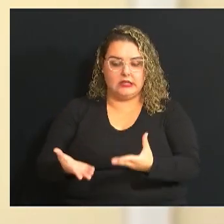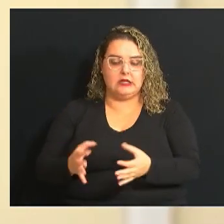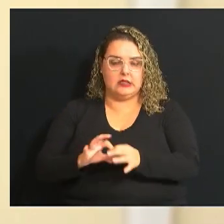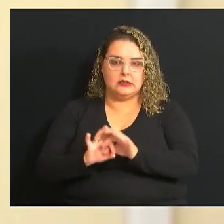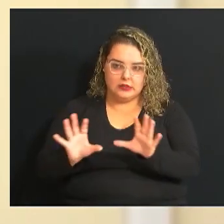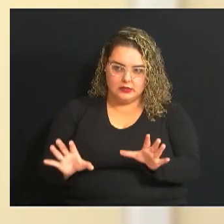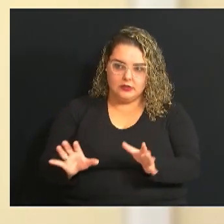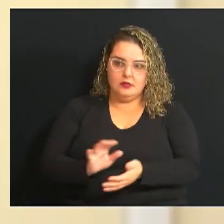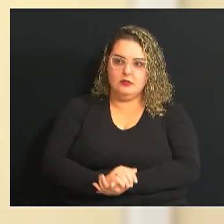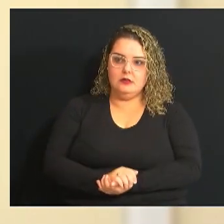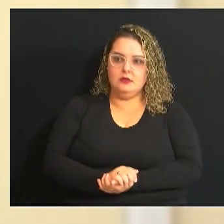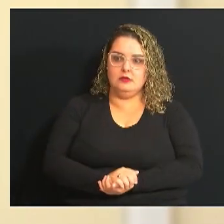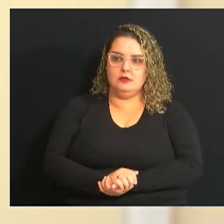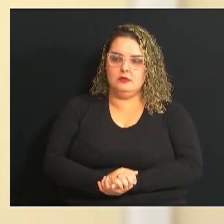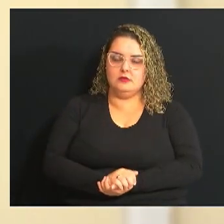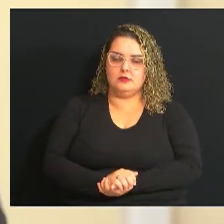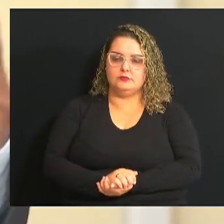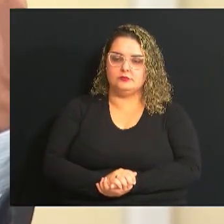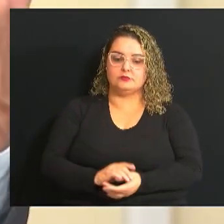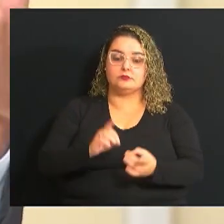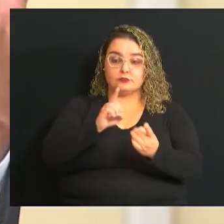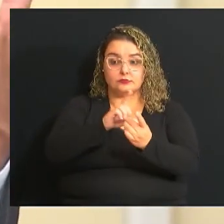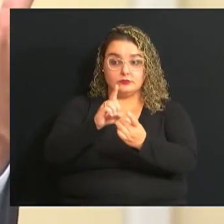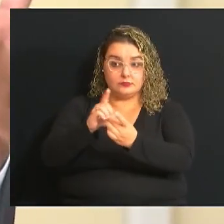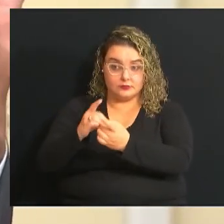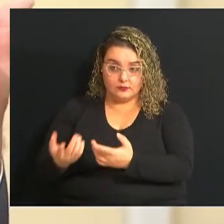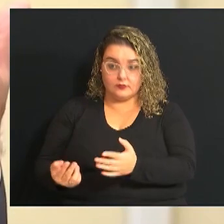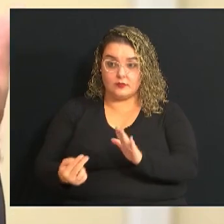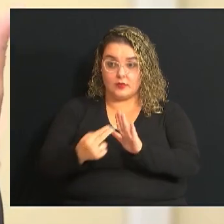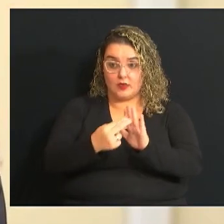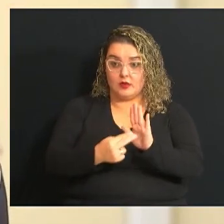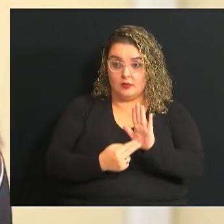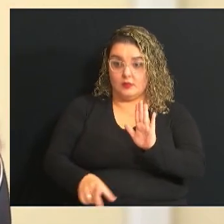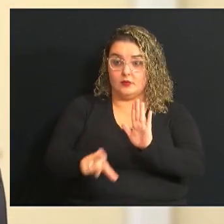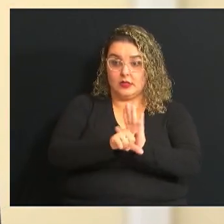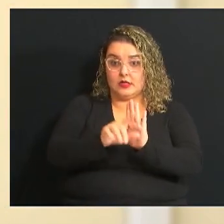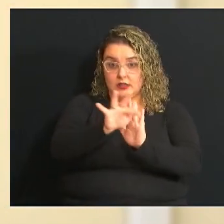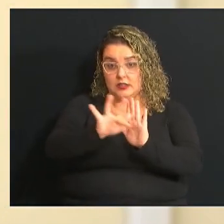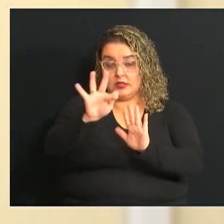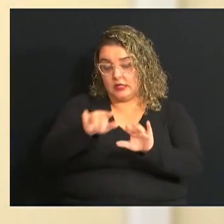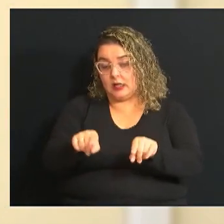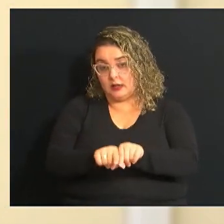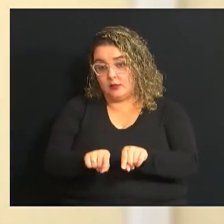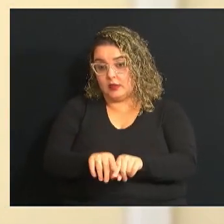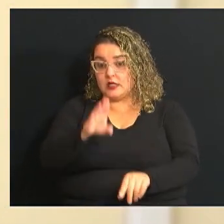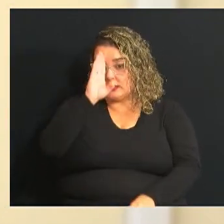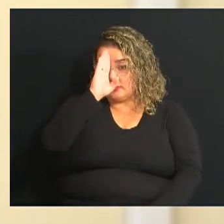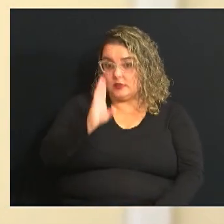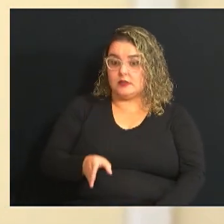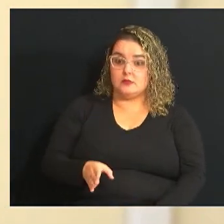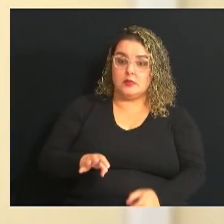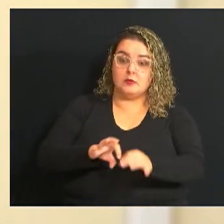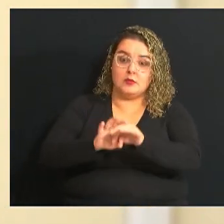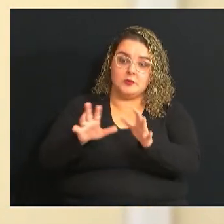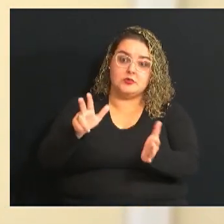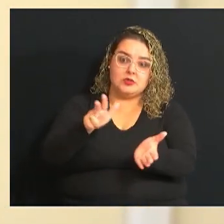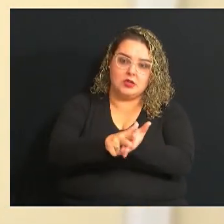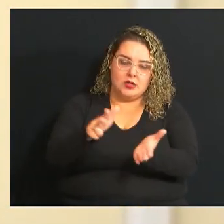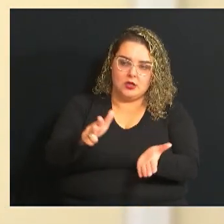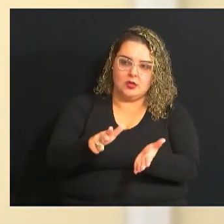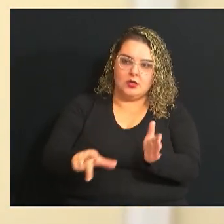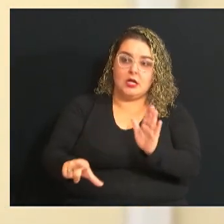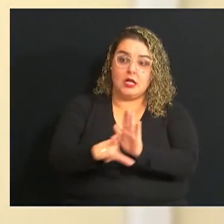Foi dia de sessão ordinária da Câmara de Campinas. Na RO de número 44 estavam 14 projetos. Por